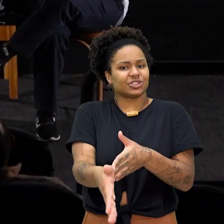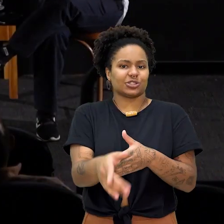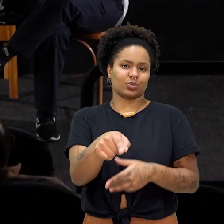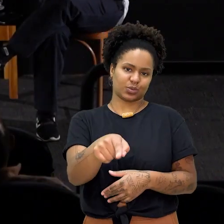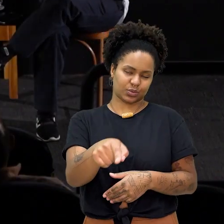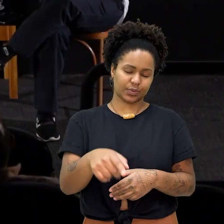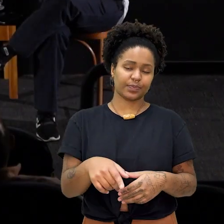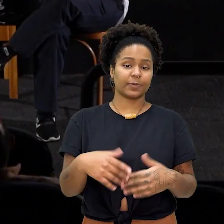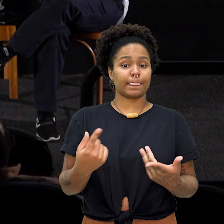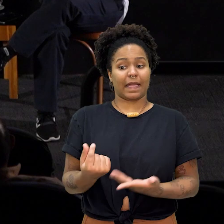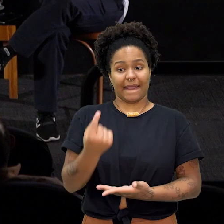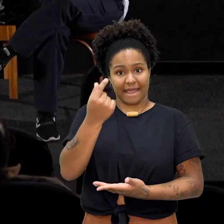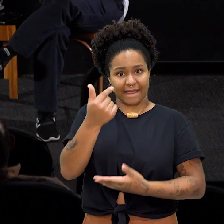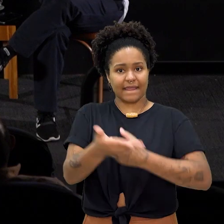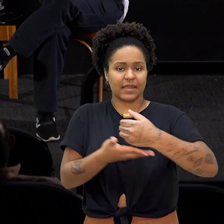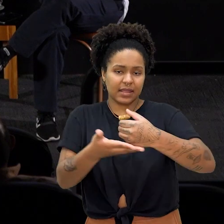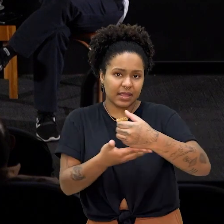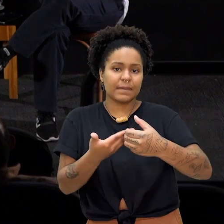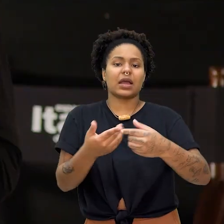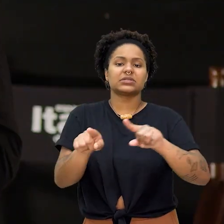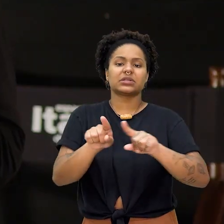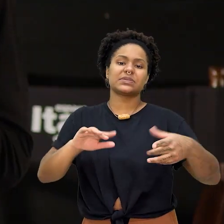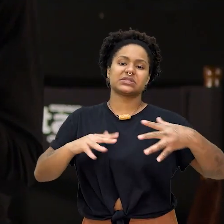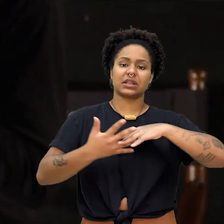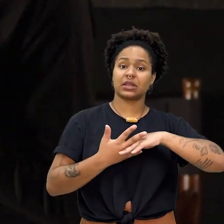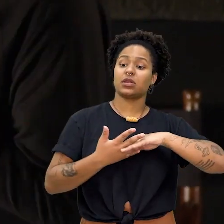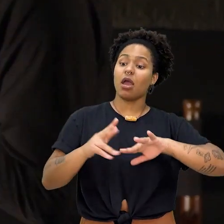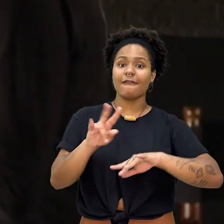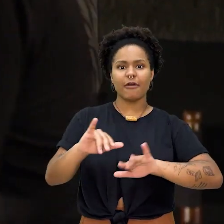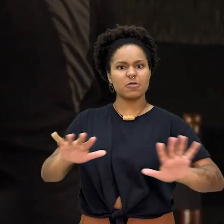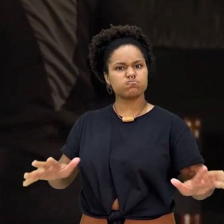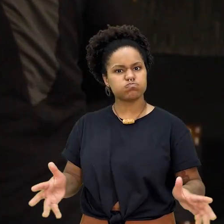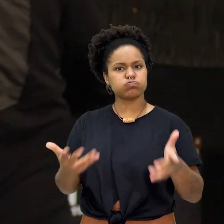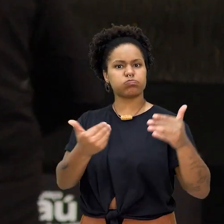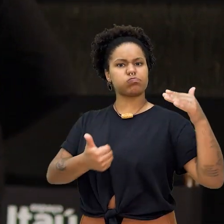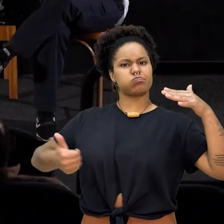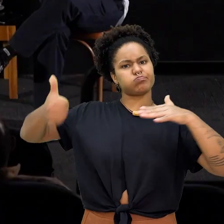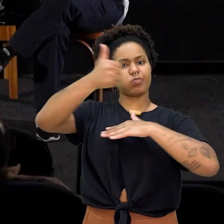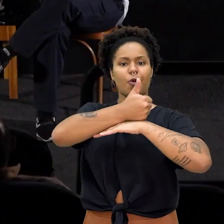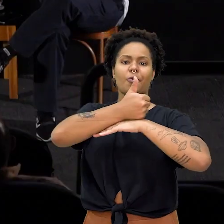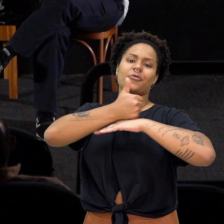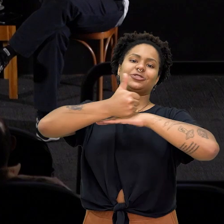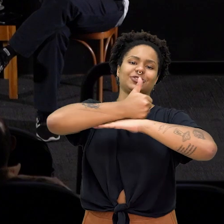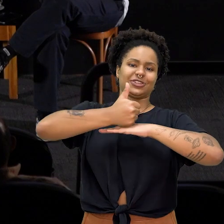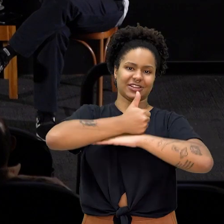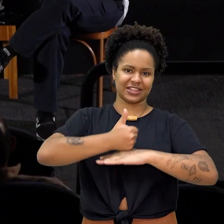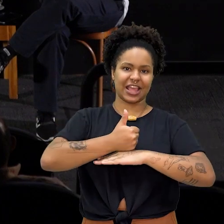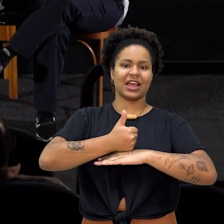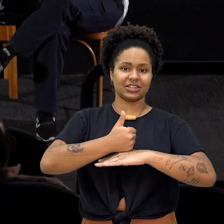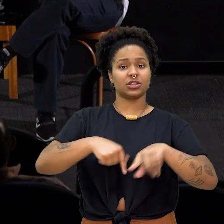que a renda básica de cidadania vai elevar o grau de dignidade